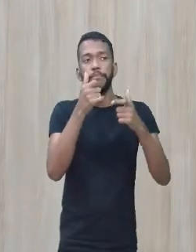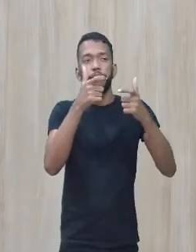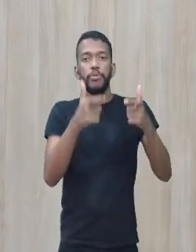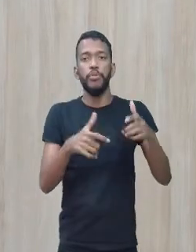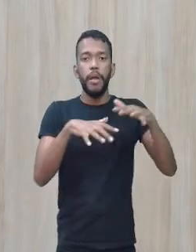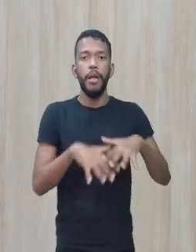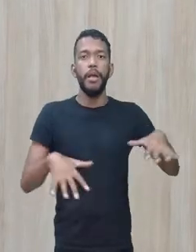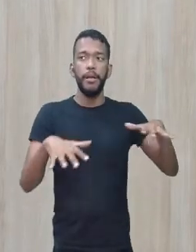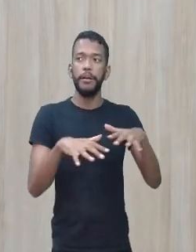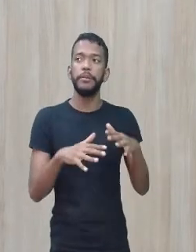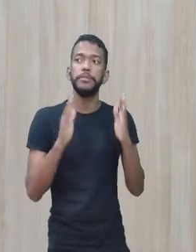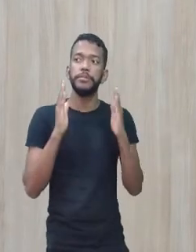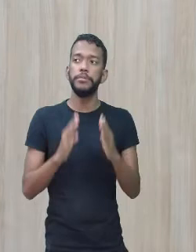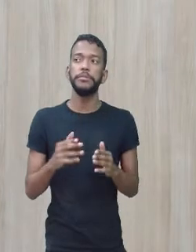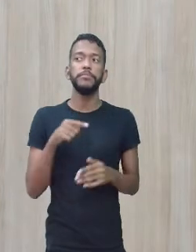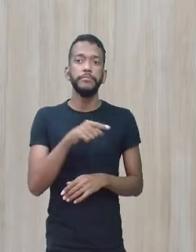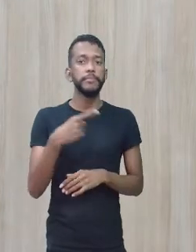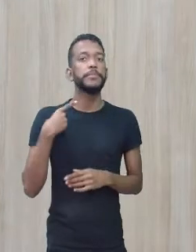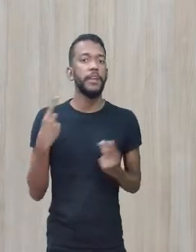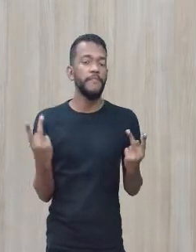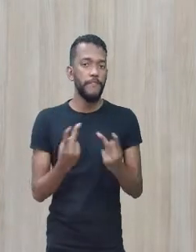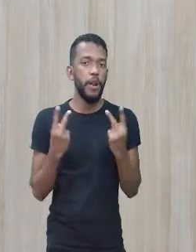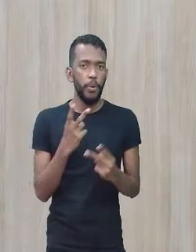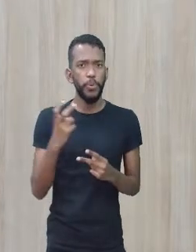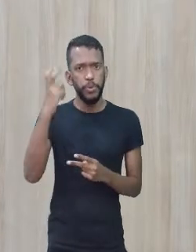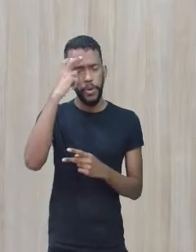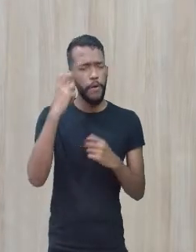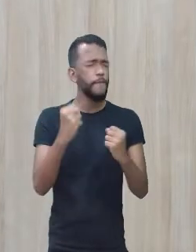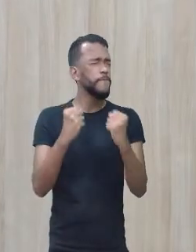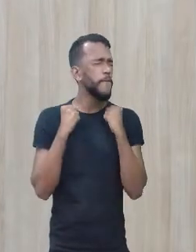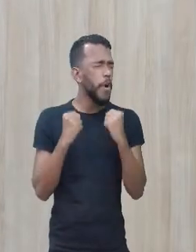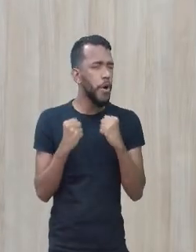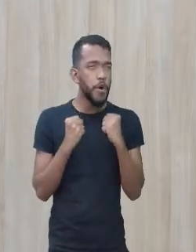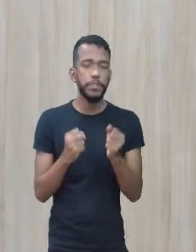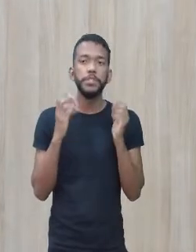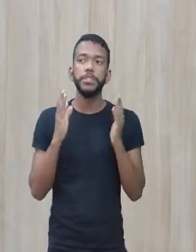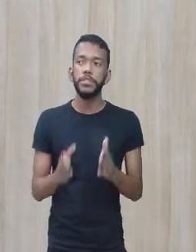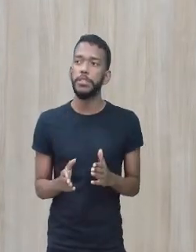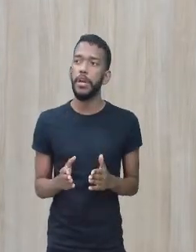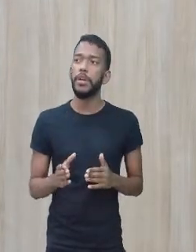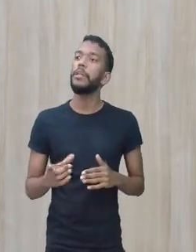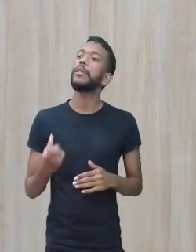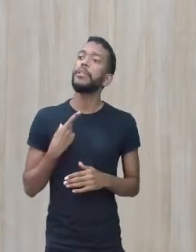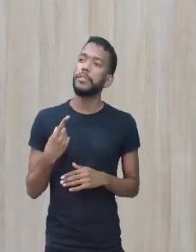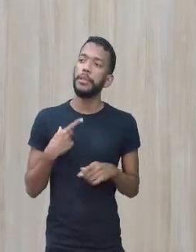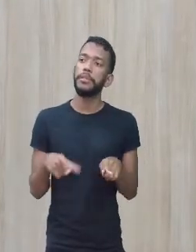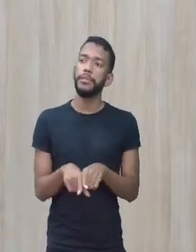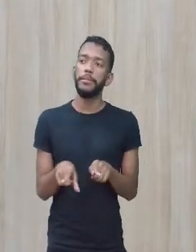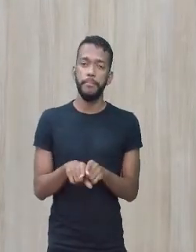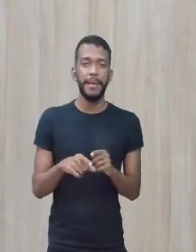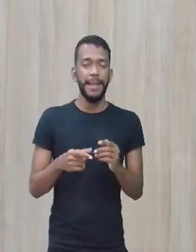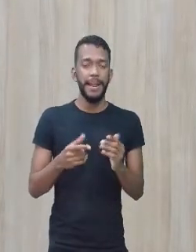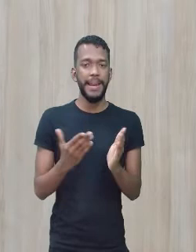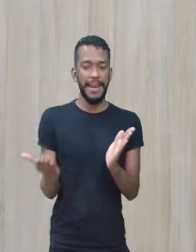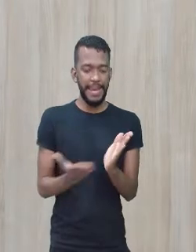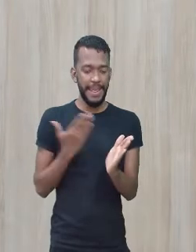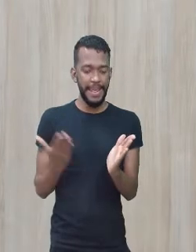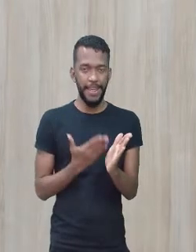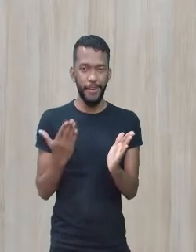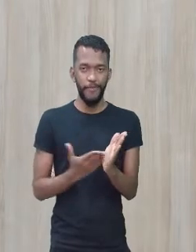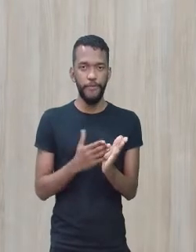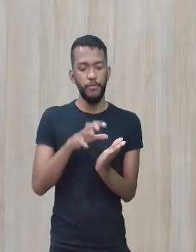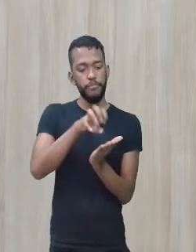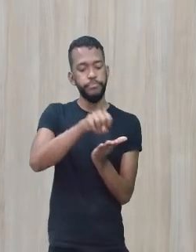patrimônio, e aquele patrimônio ele tem um valor cultural tão grande que existe o livro de registros, né, que é o livro